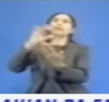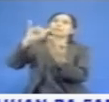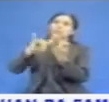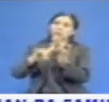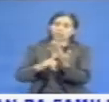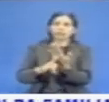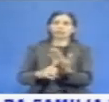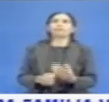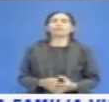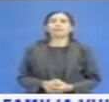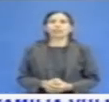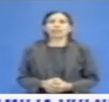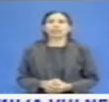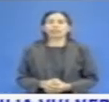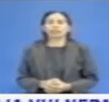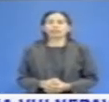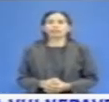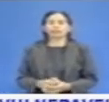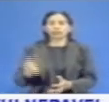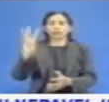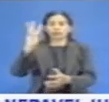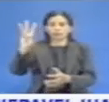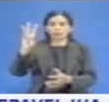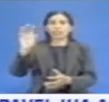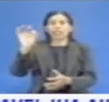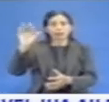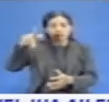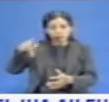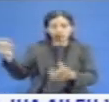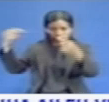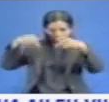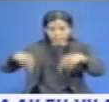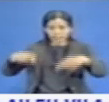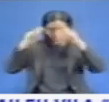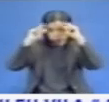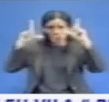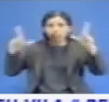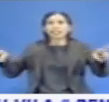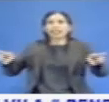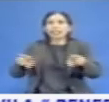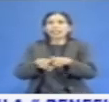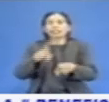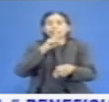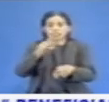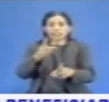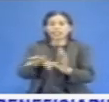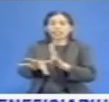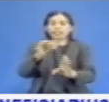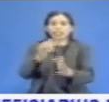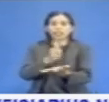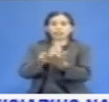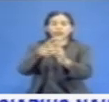pandêmico refere. Voo WFP Nian, Maidili Timor-Leste sai realidade tamba retan apoio se